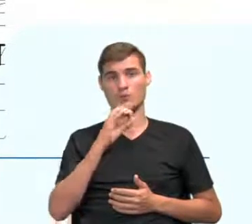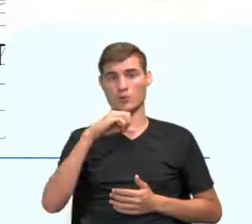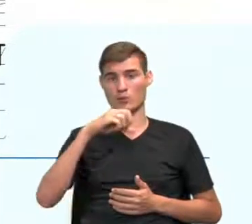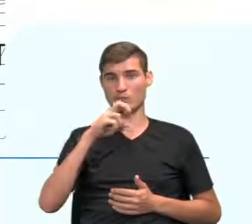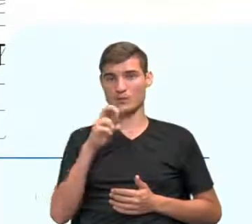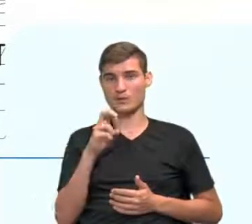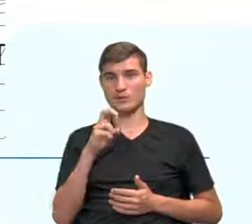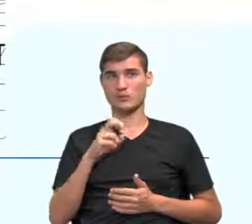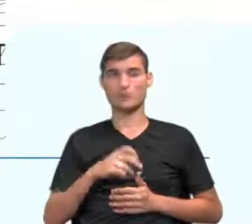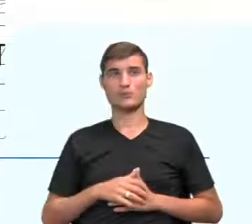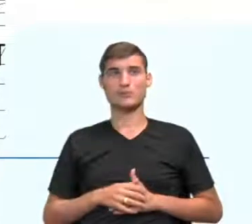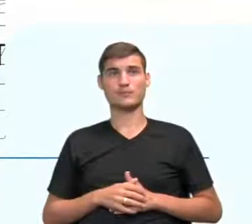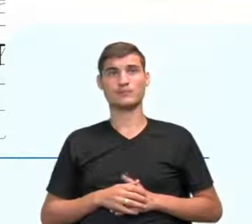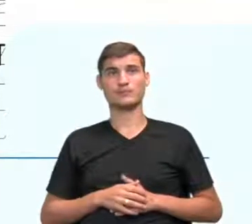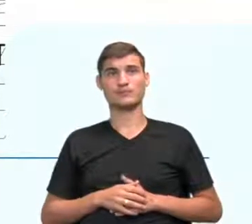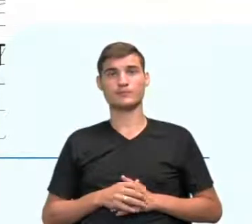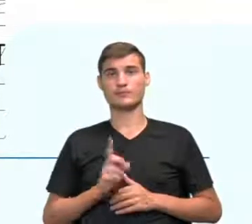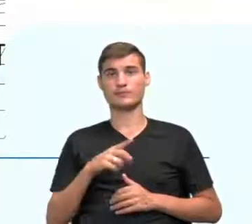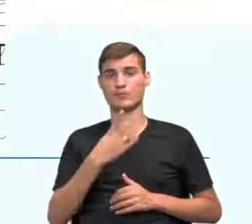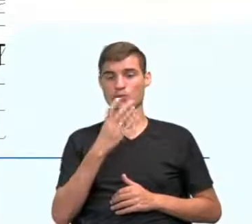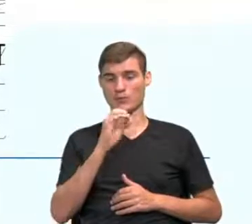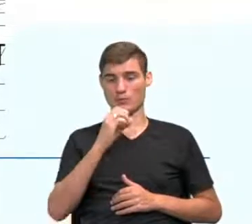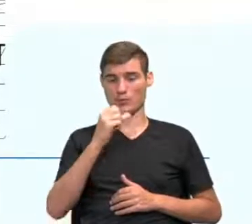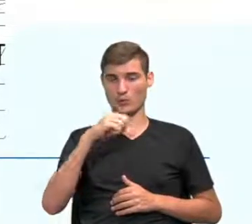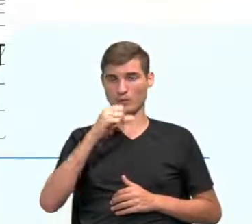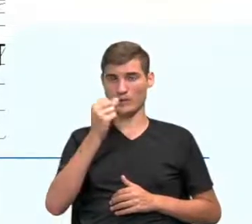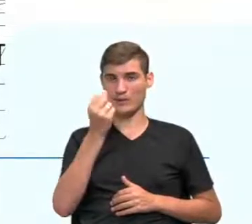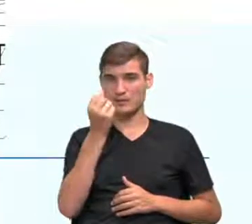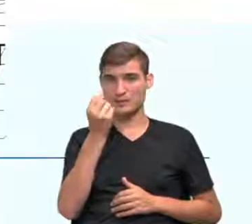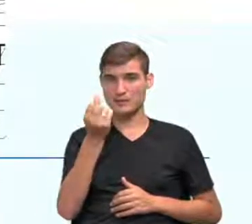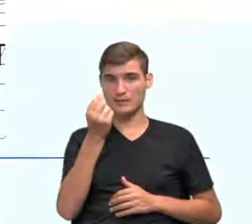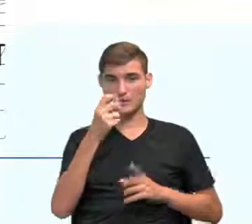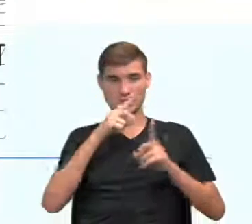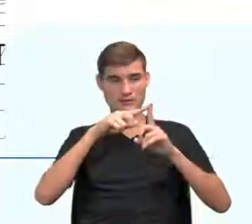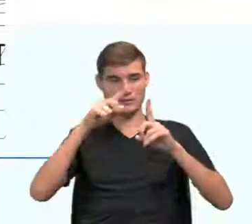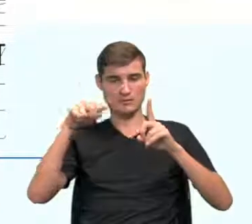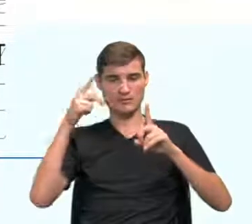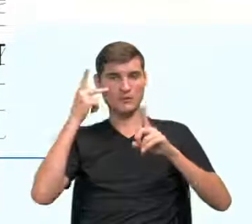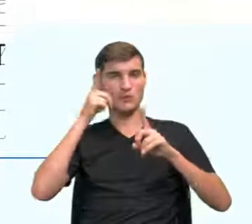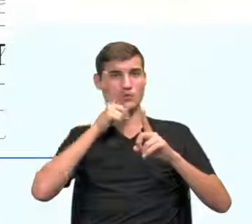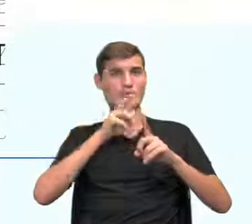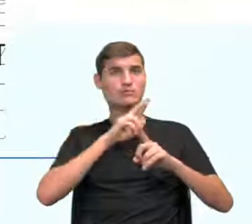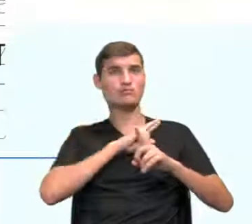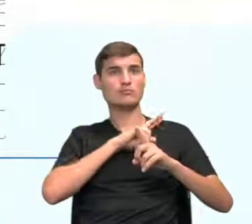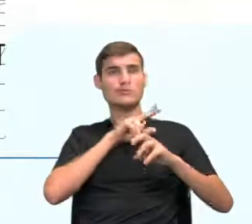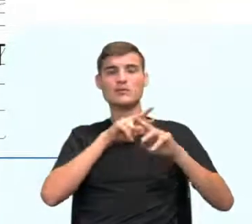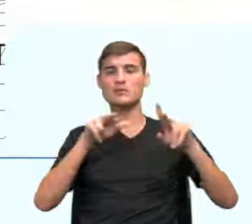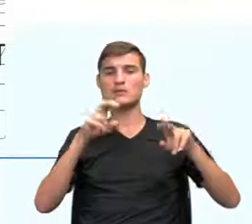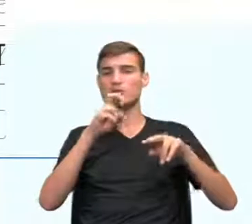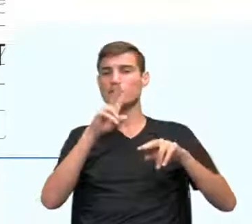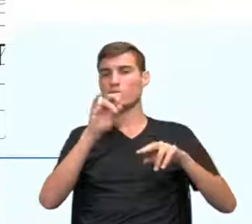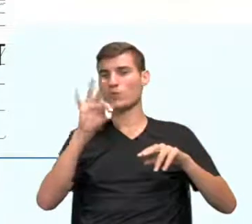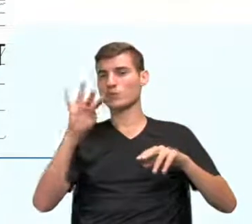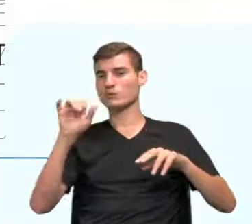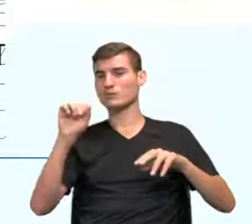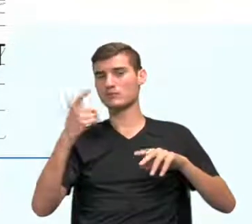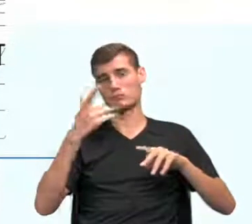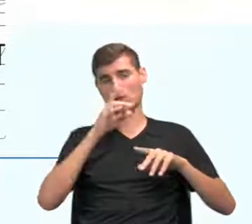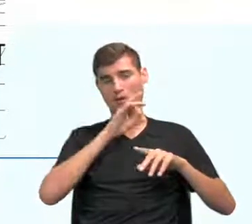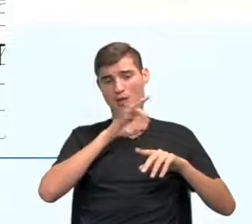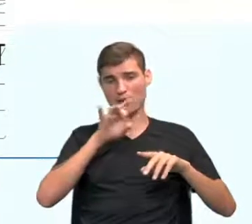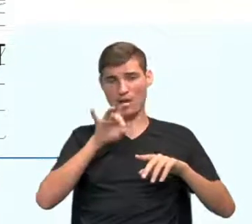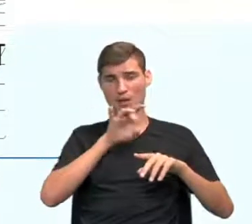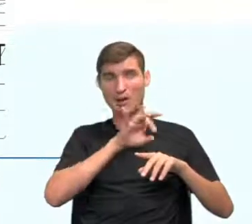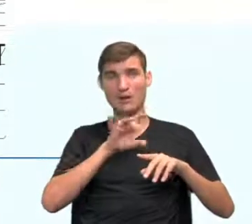4.095. Então, você vai ter 4.096 níveis para representar esse mesmo 5 volts. Então, cada nível